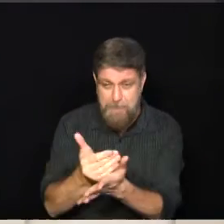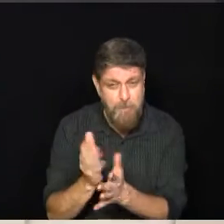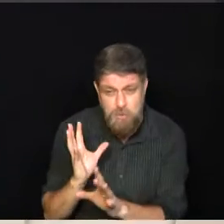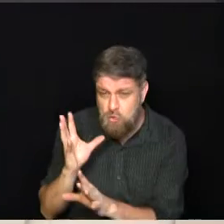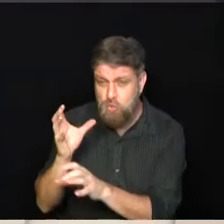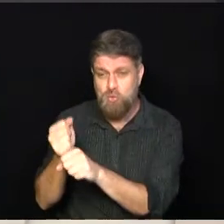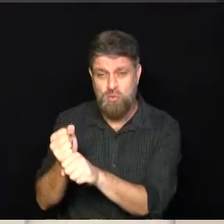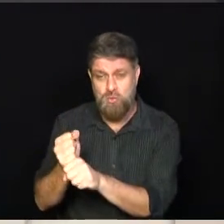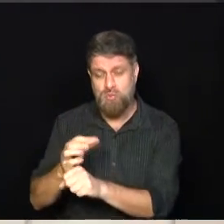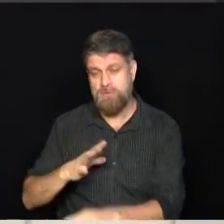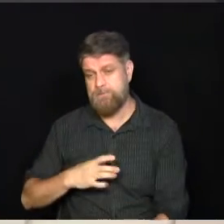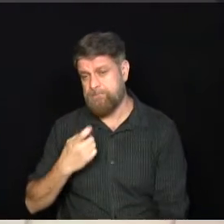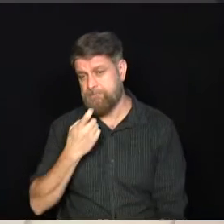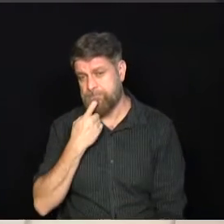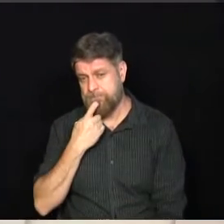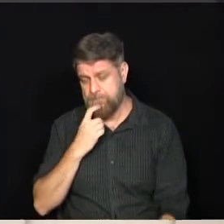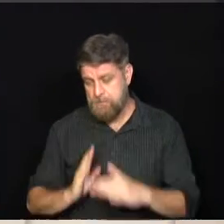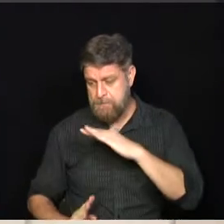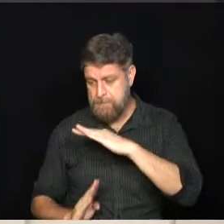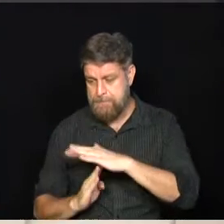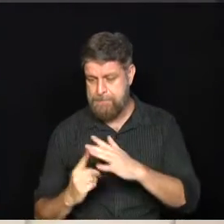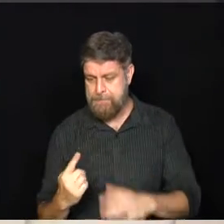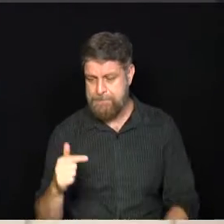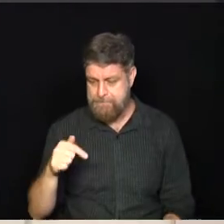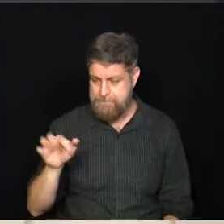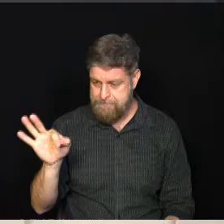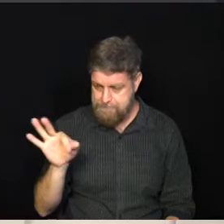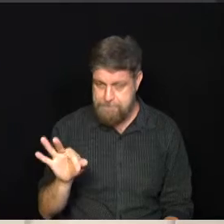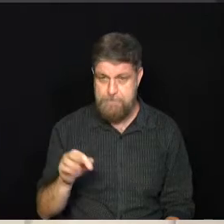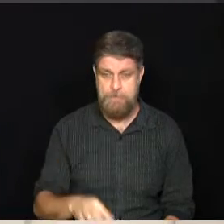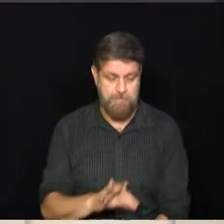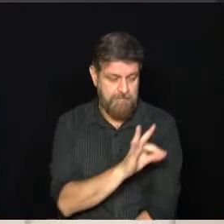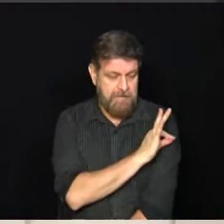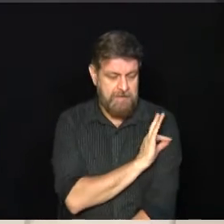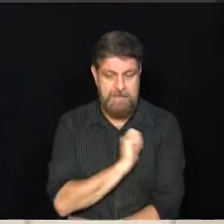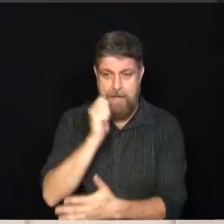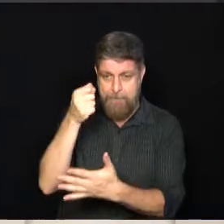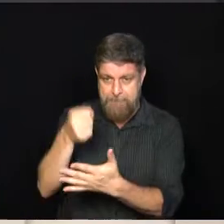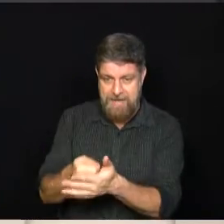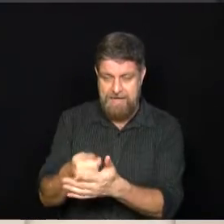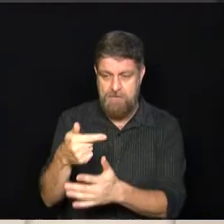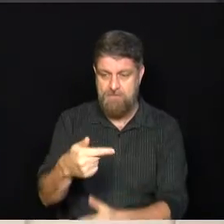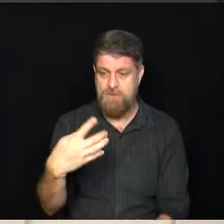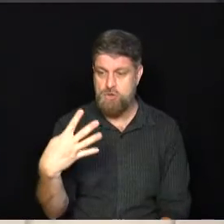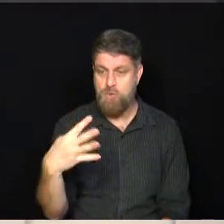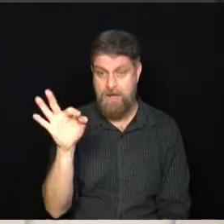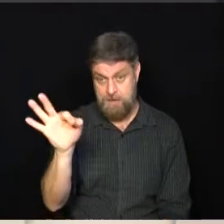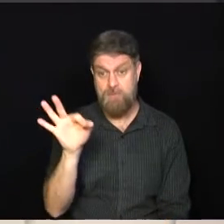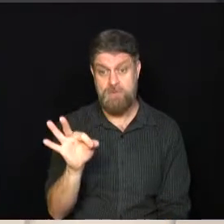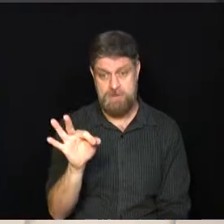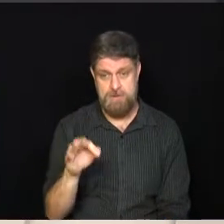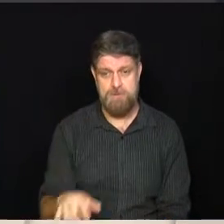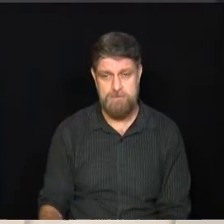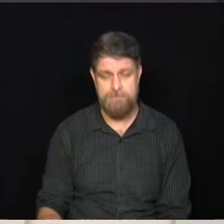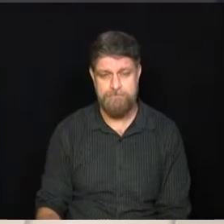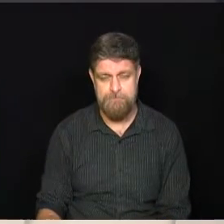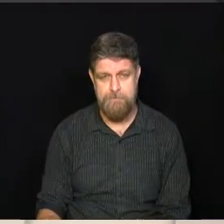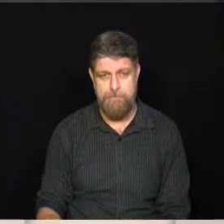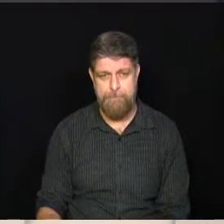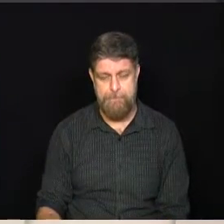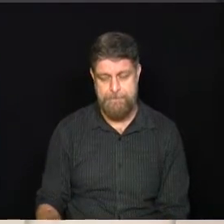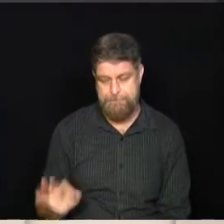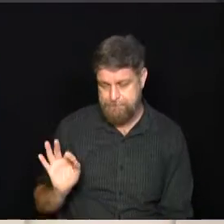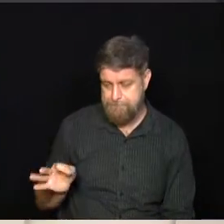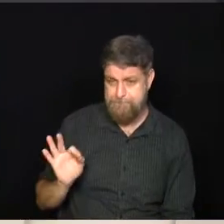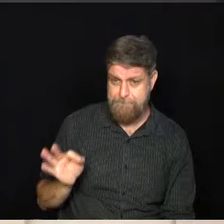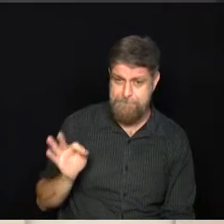Ou seja, o limite é 17%, o município está aplicando 24%. E, assim, de